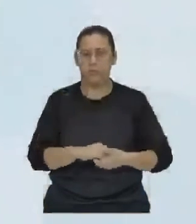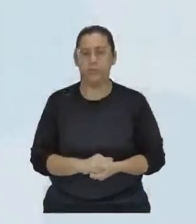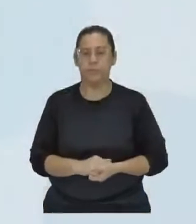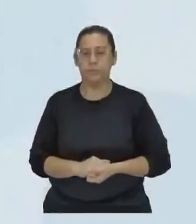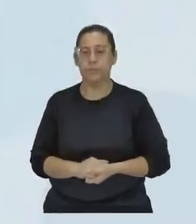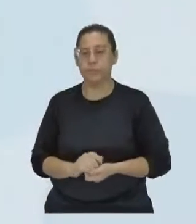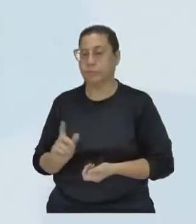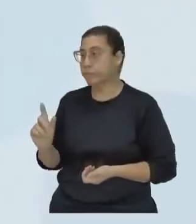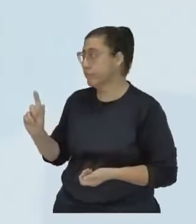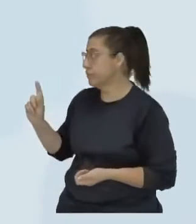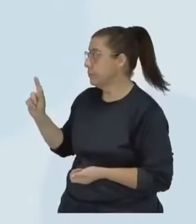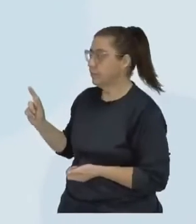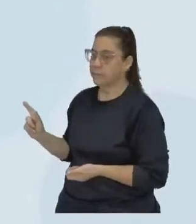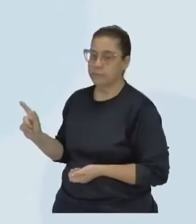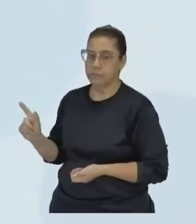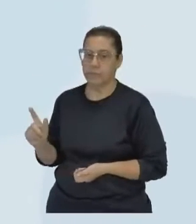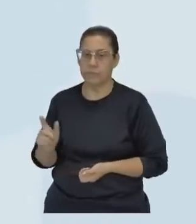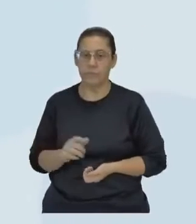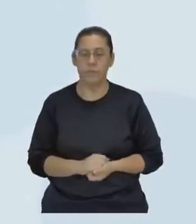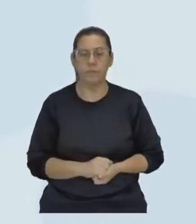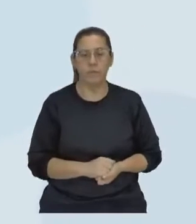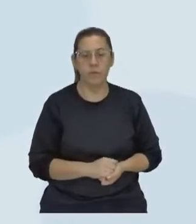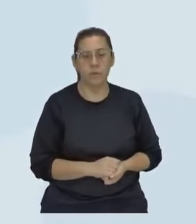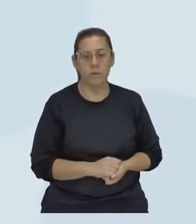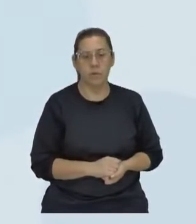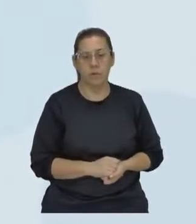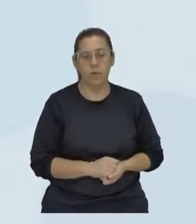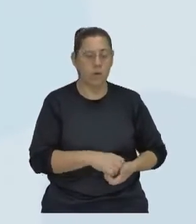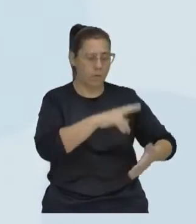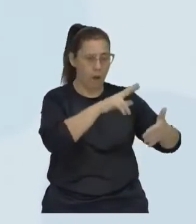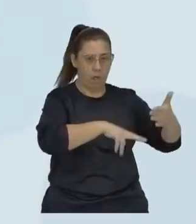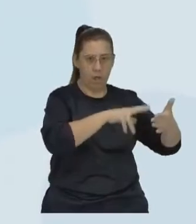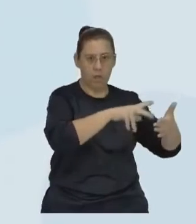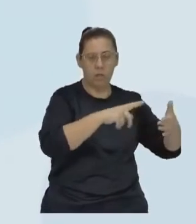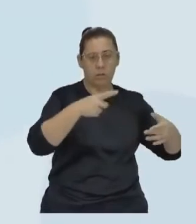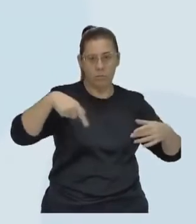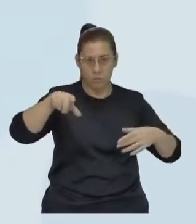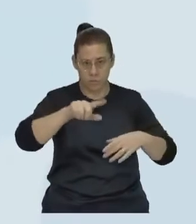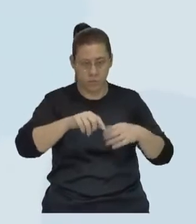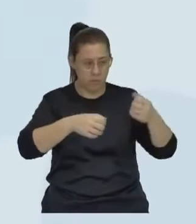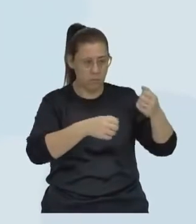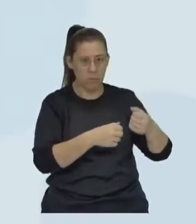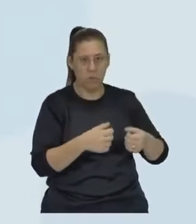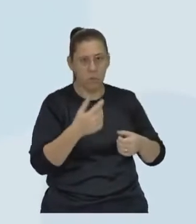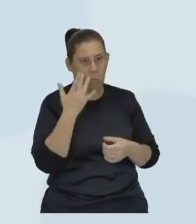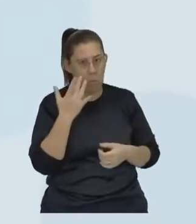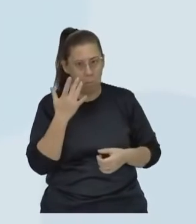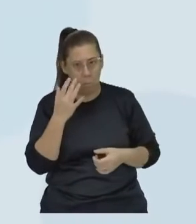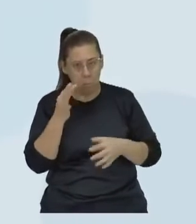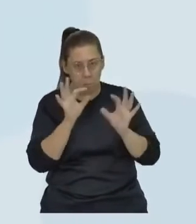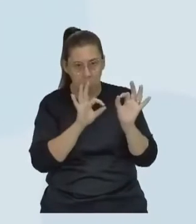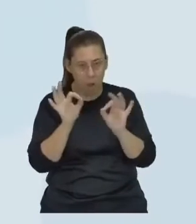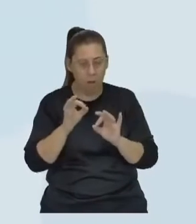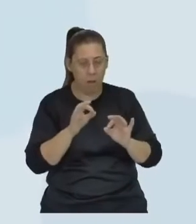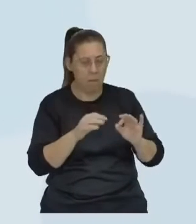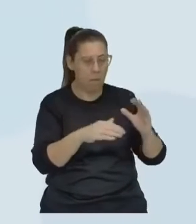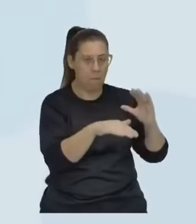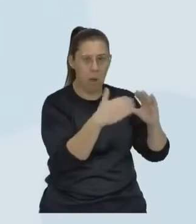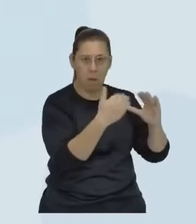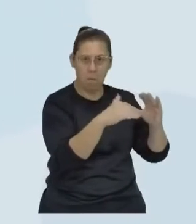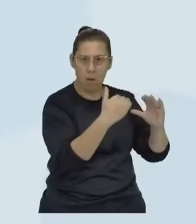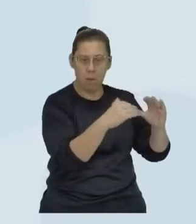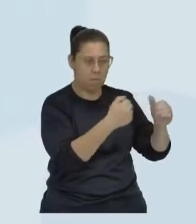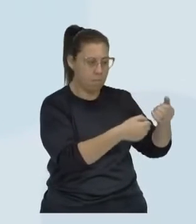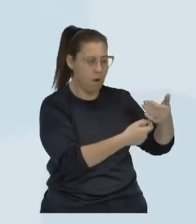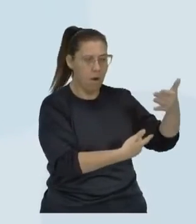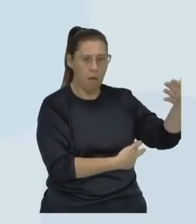ó. Identifiquem, Elaine, eu vou lendo e vocês que estão acompanhando já vão identificando e falando para a Elaine, ela já vai